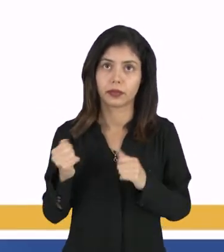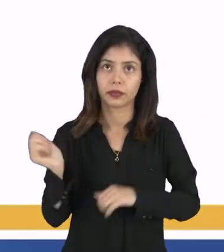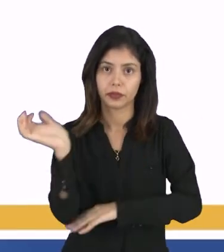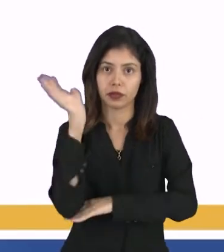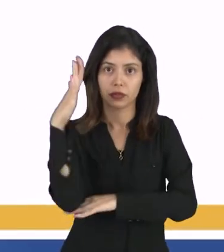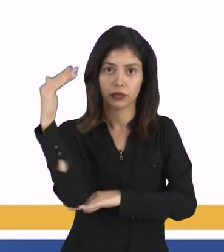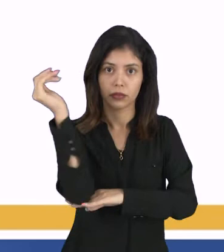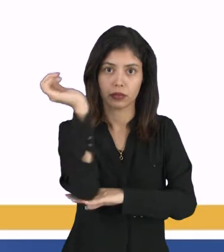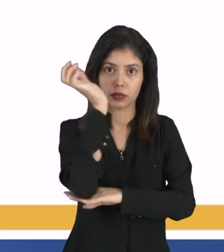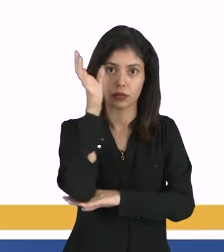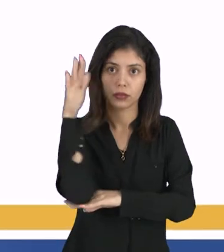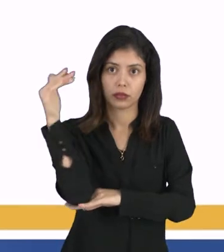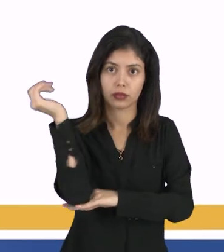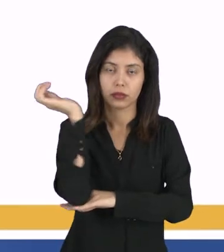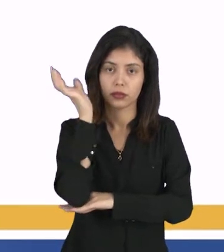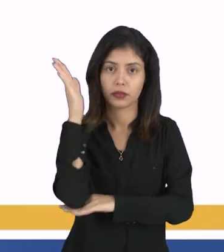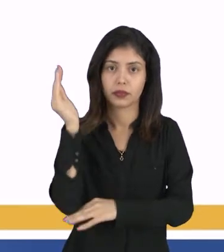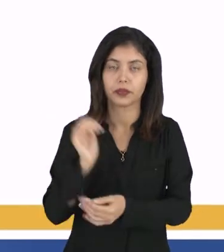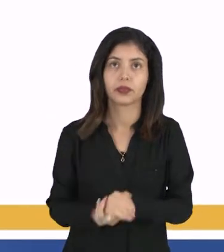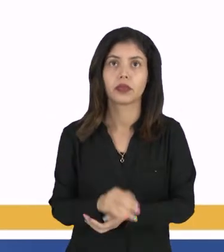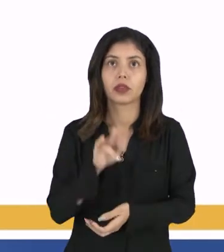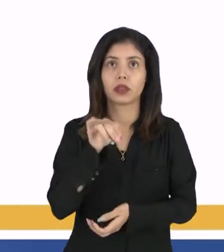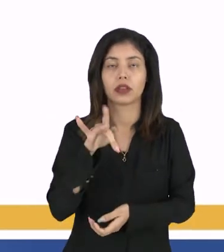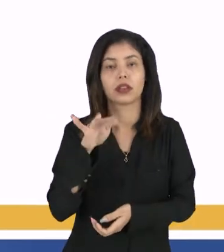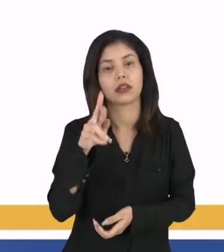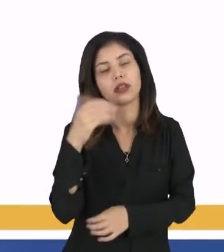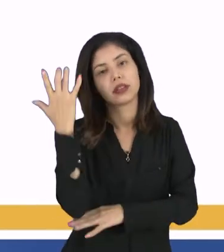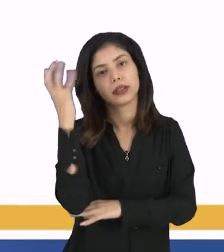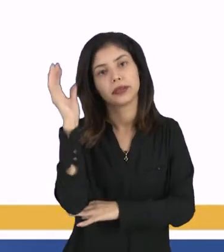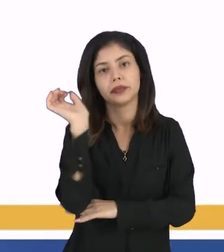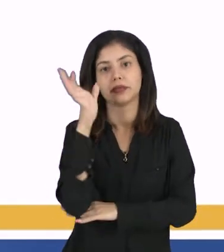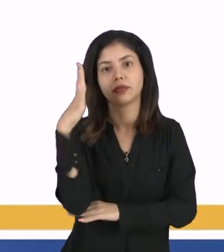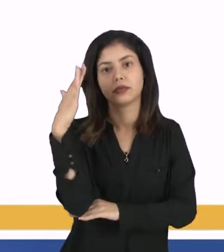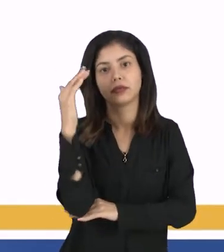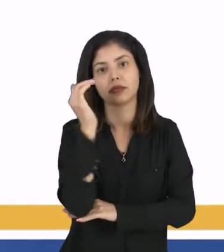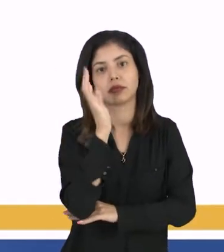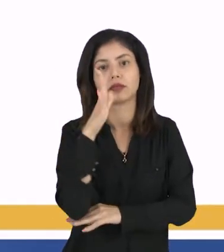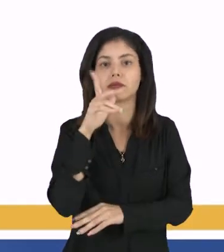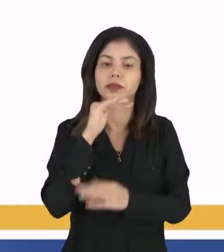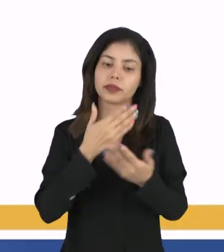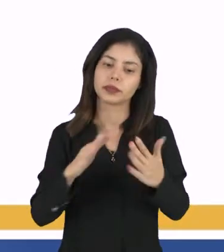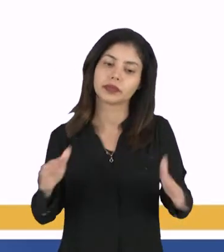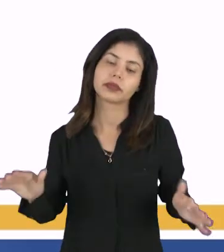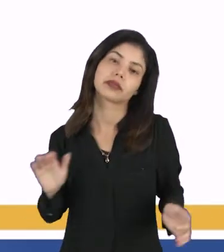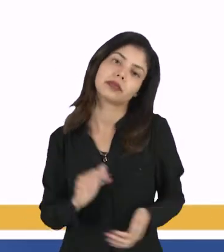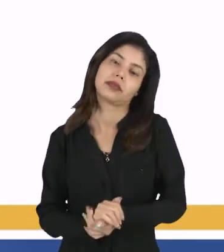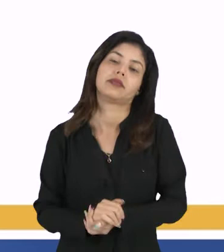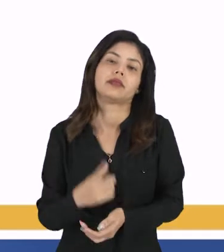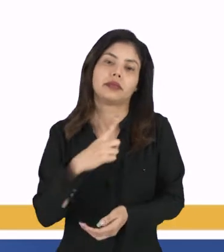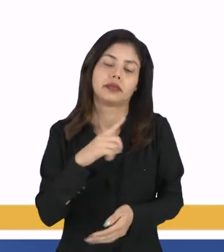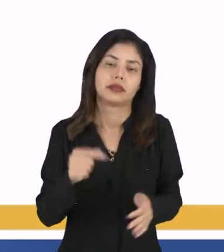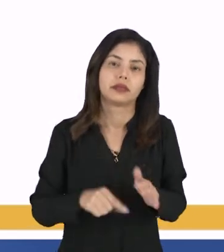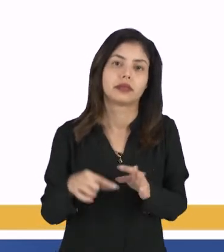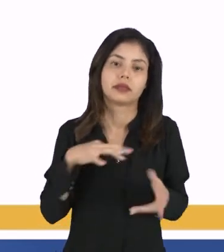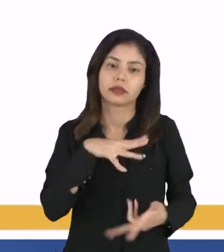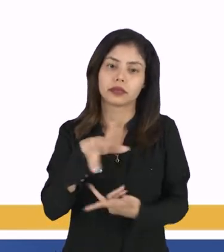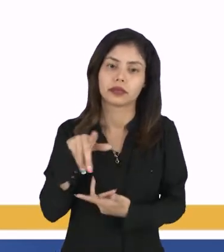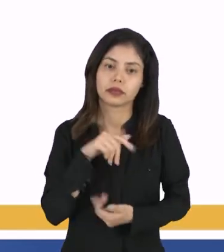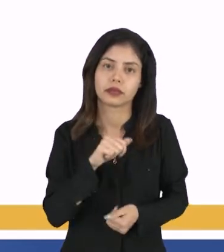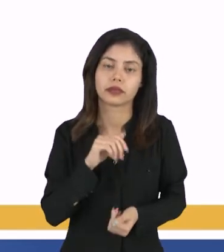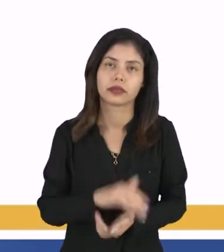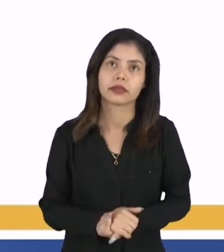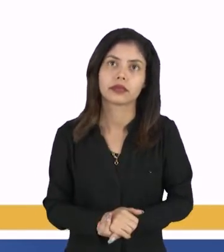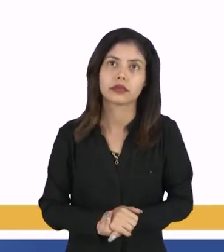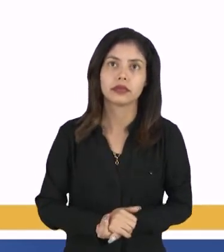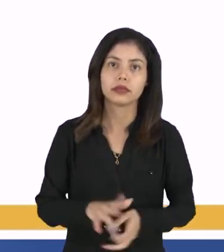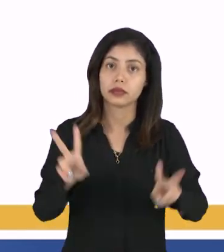dar para as algas unicelulares, tá? As algas unicelulares, elas produzem quase 90% do oxigênio que existe no planeta, tá? Então